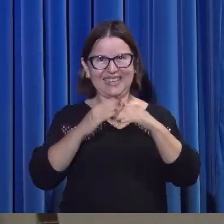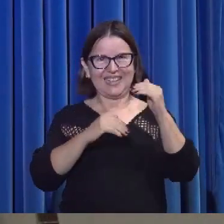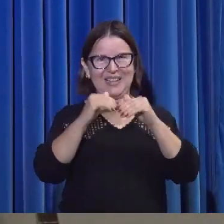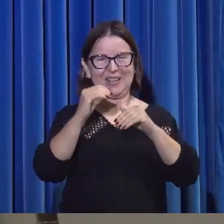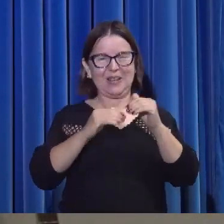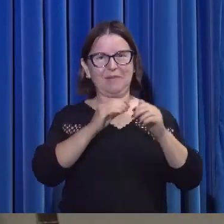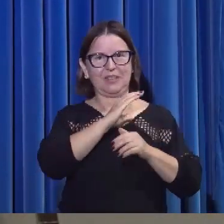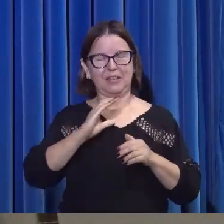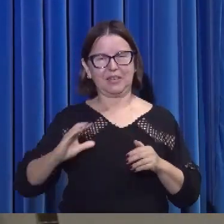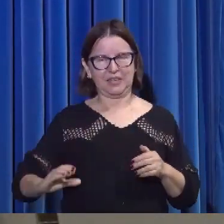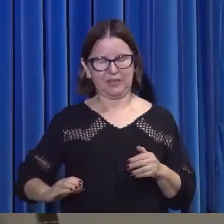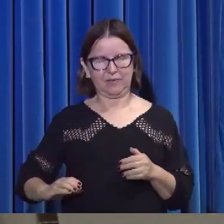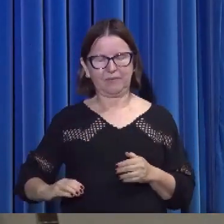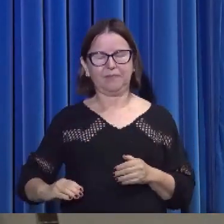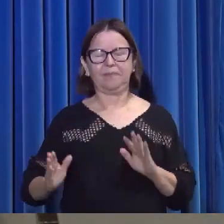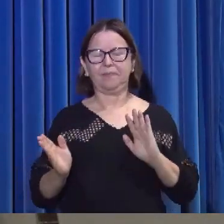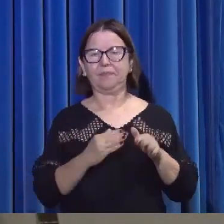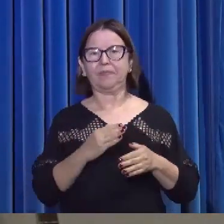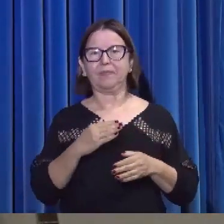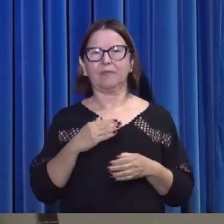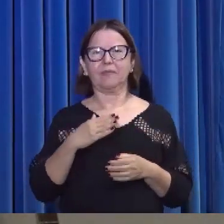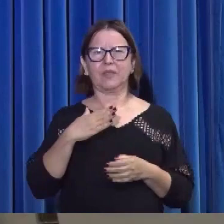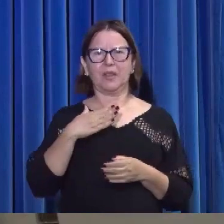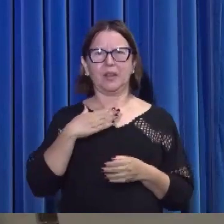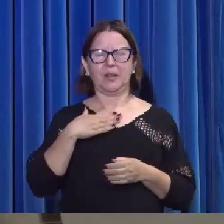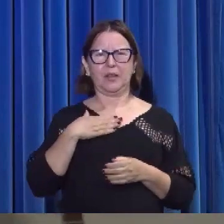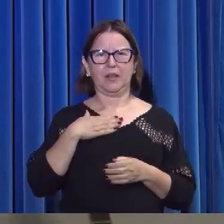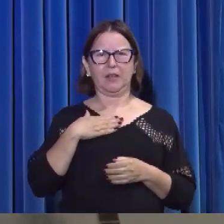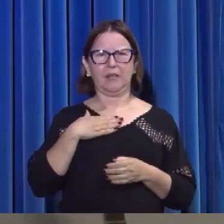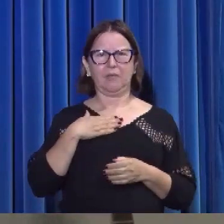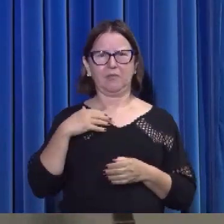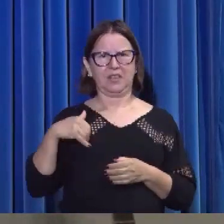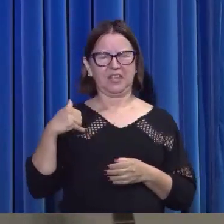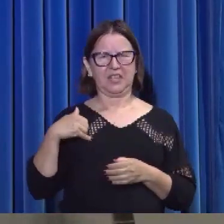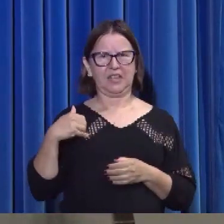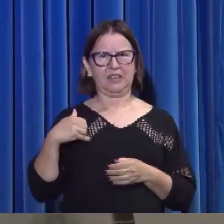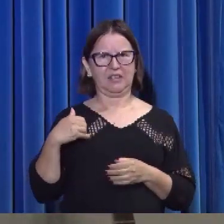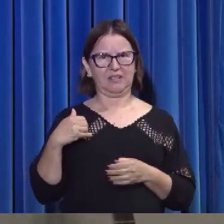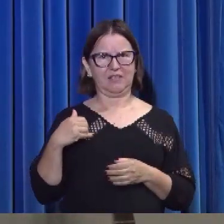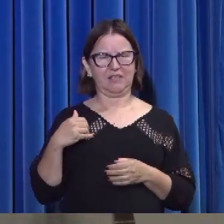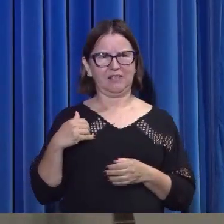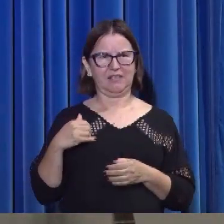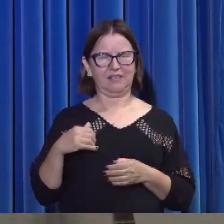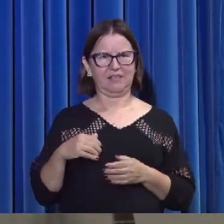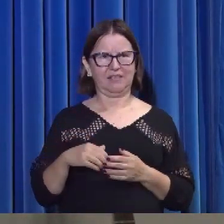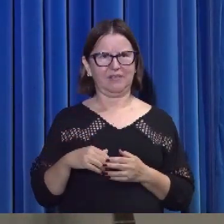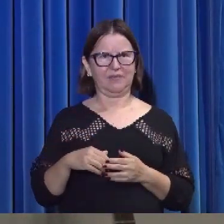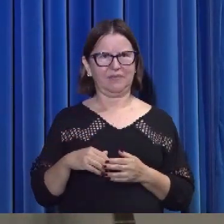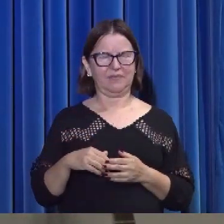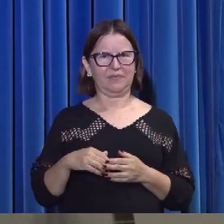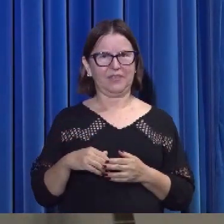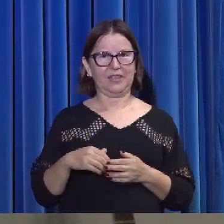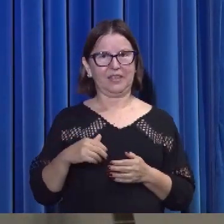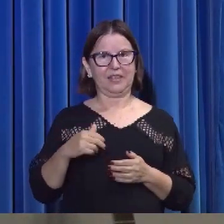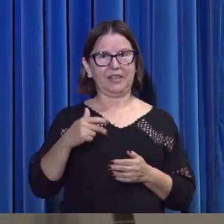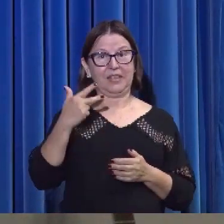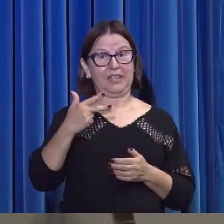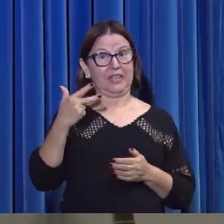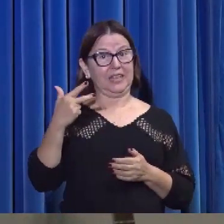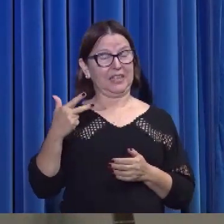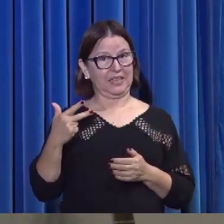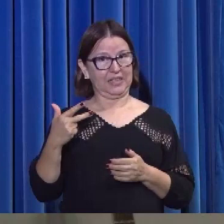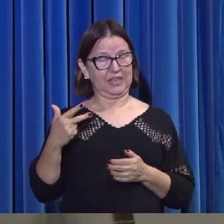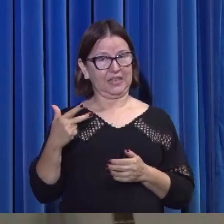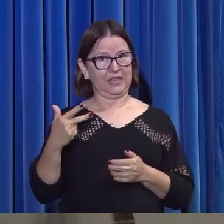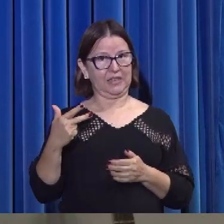30 anos de ministério, apesar de só 2 aqui, como pastor na primeira igreja, eu já vi muita